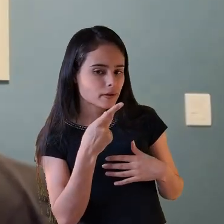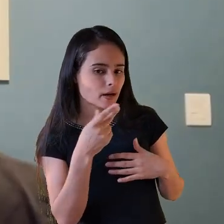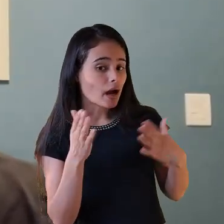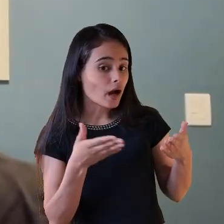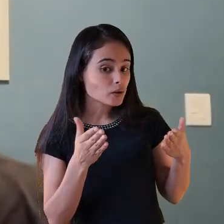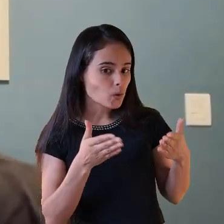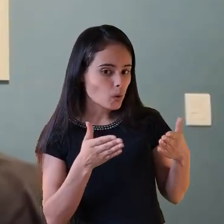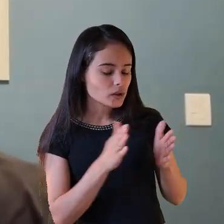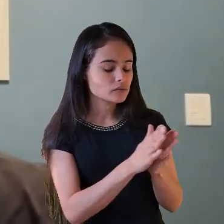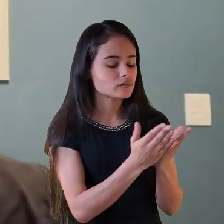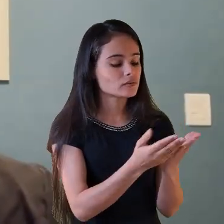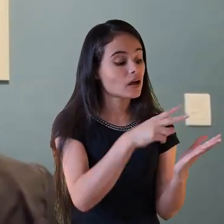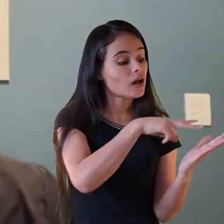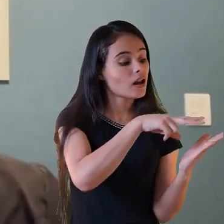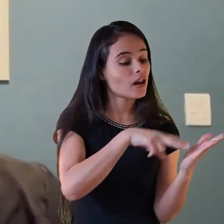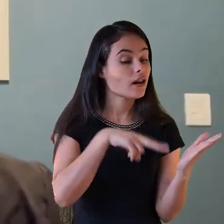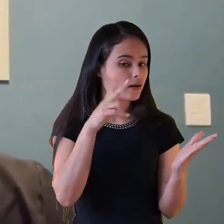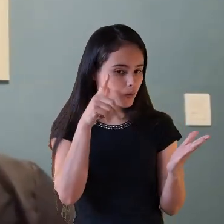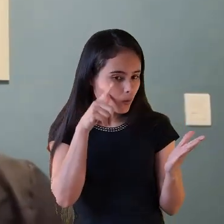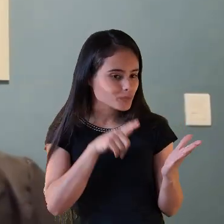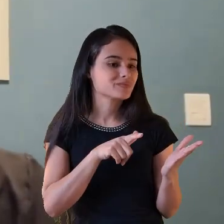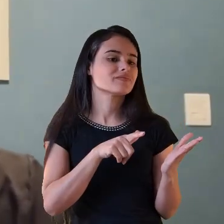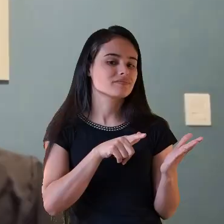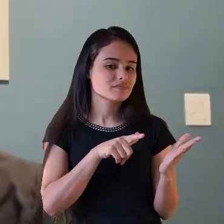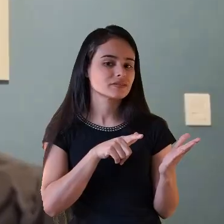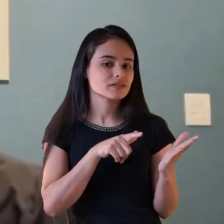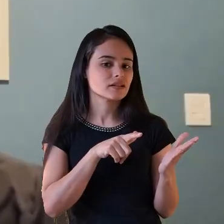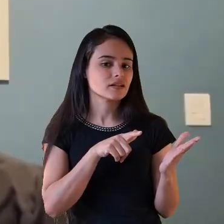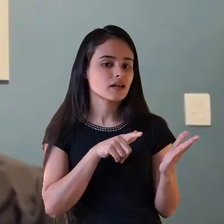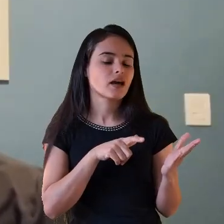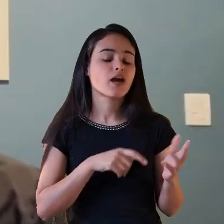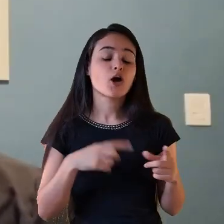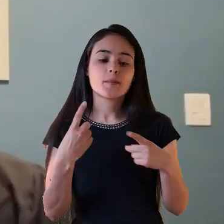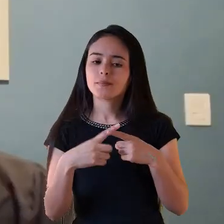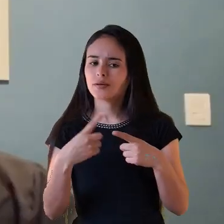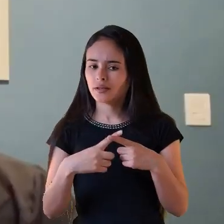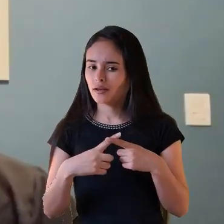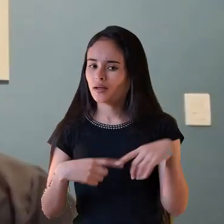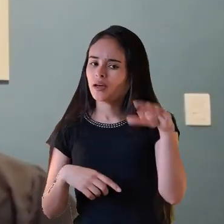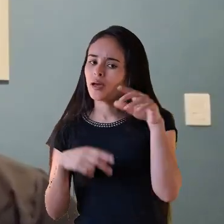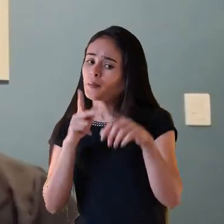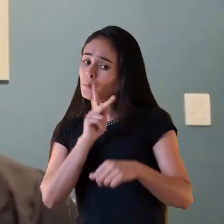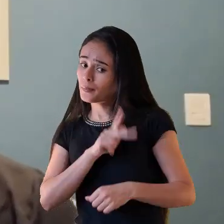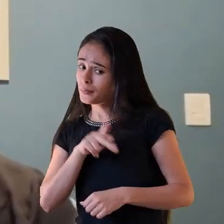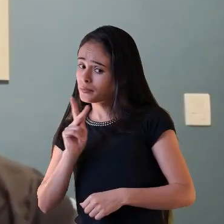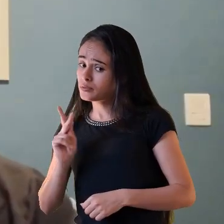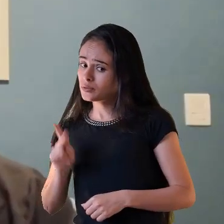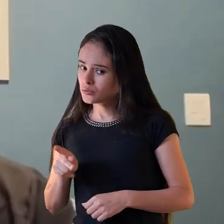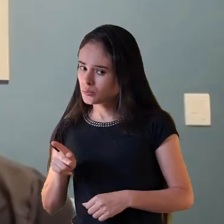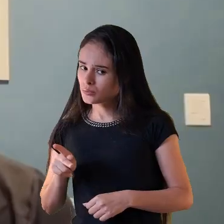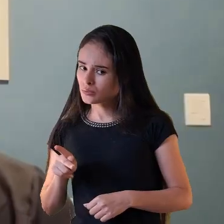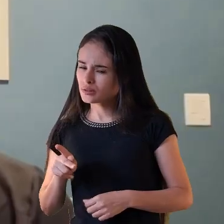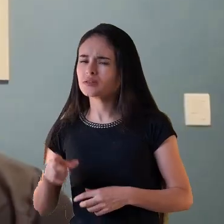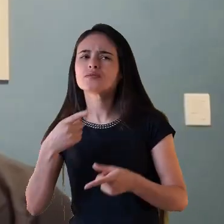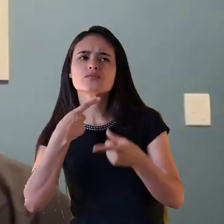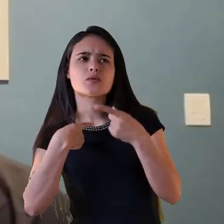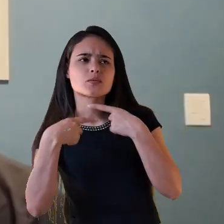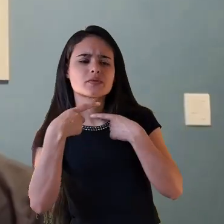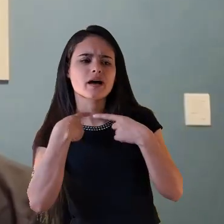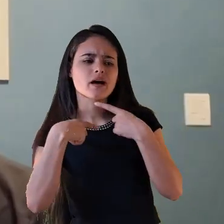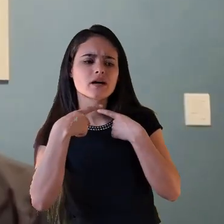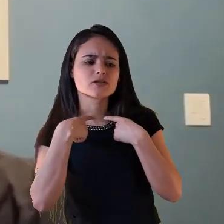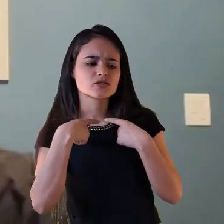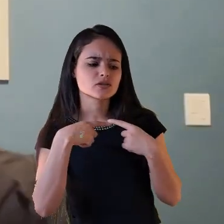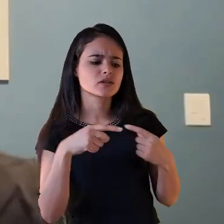projeto educacional do Projeto Quirino. Então, professores que queiram usar o podcast e o livro em sala de aula, eles